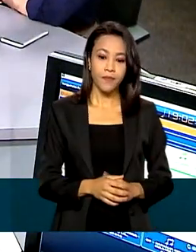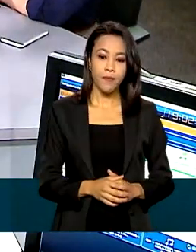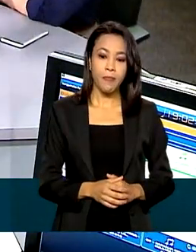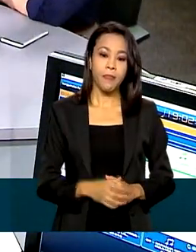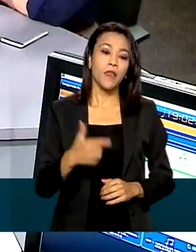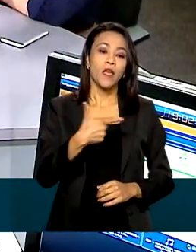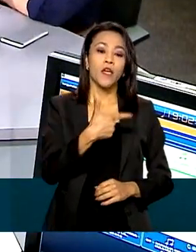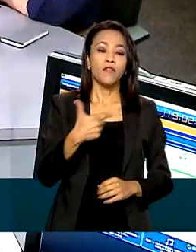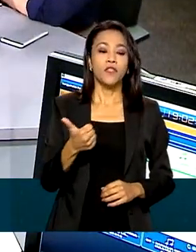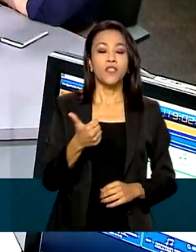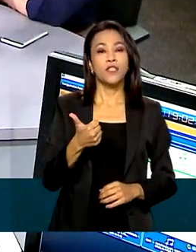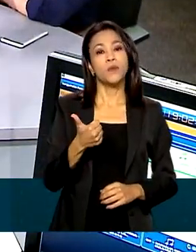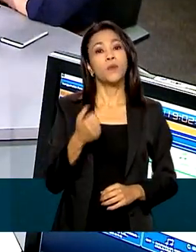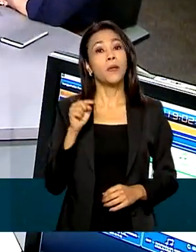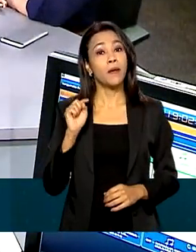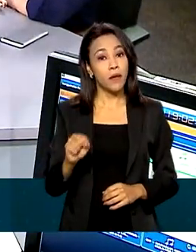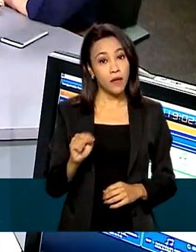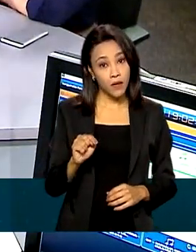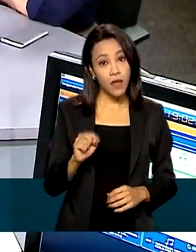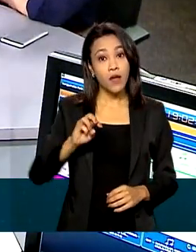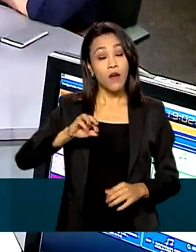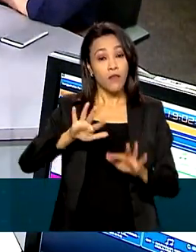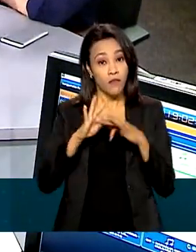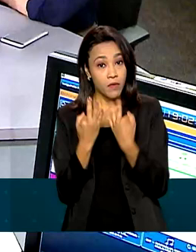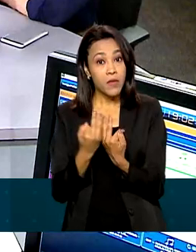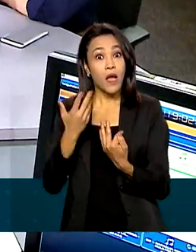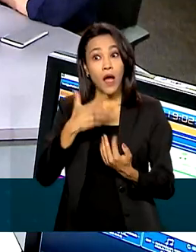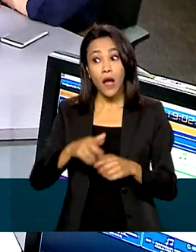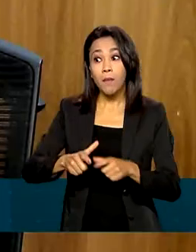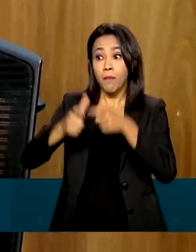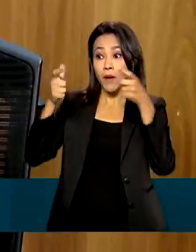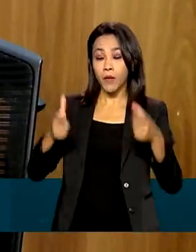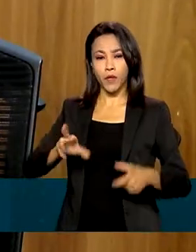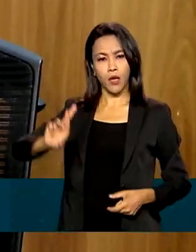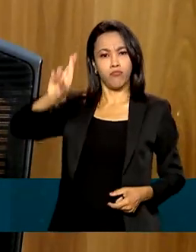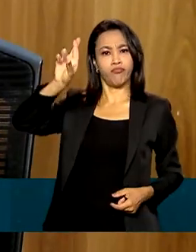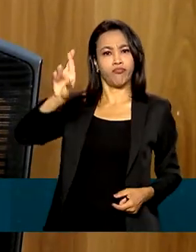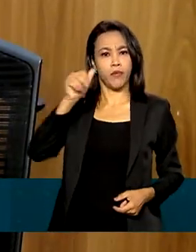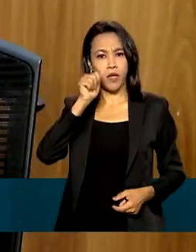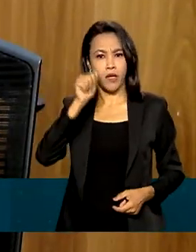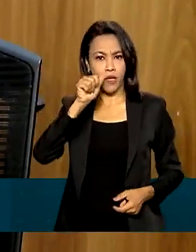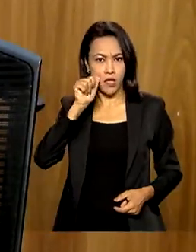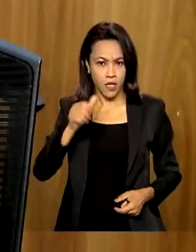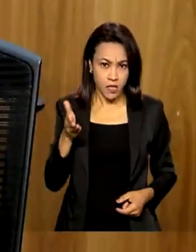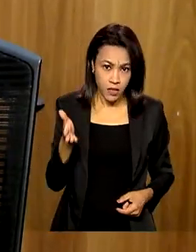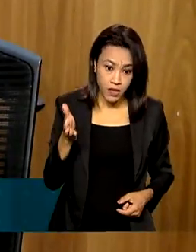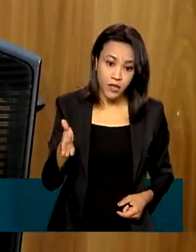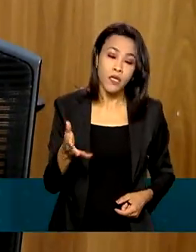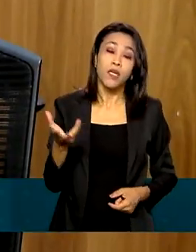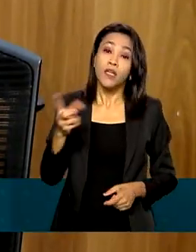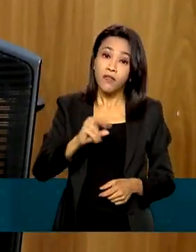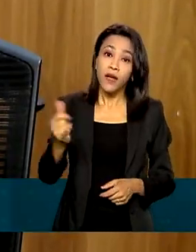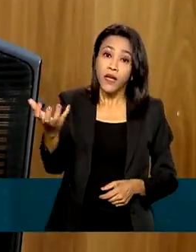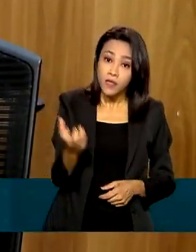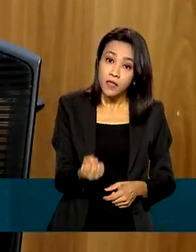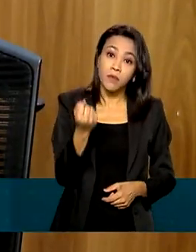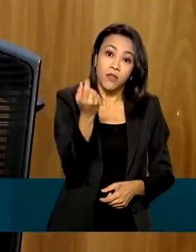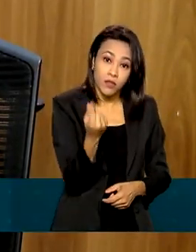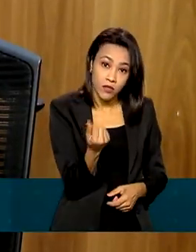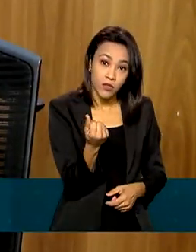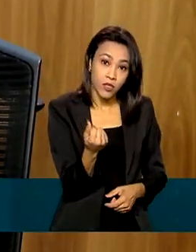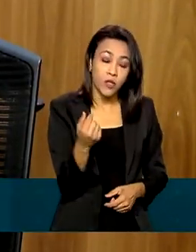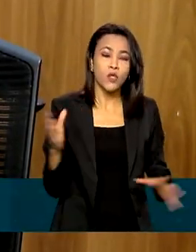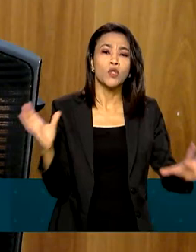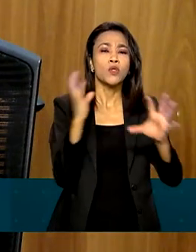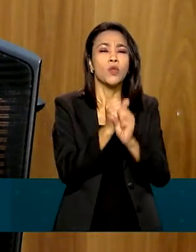famílias, a maioria das famílias chefiadas por mulheres, então são 17 milhões e 200 mil mulheres que vão estar recebendo benefícios e